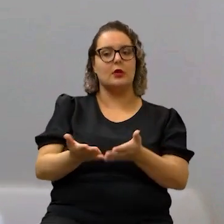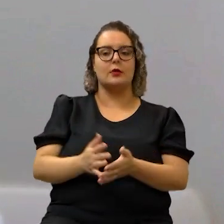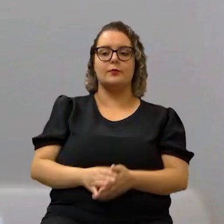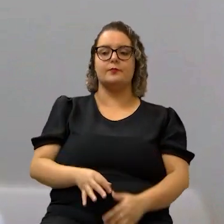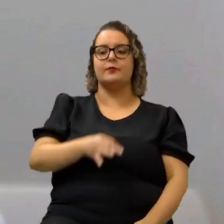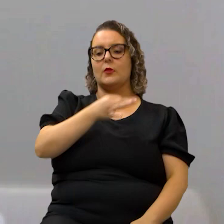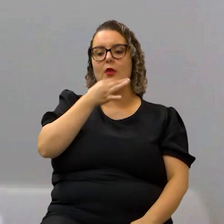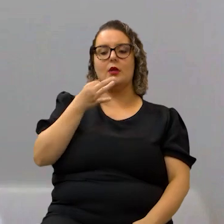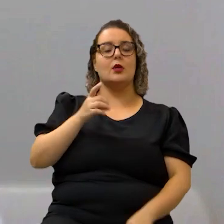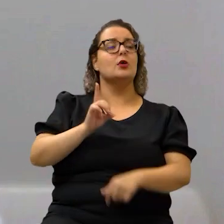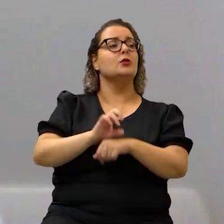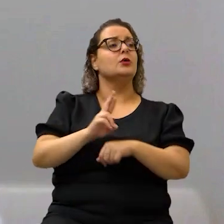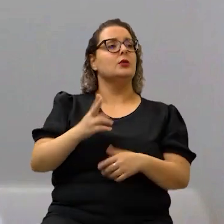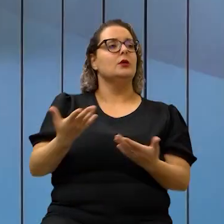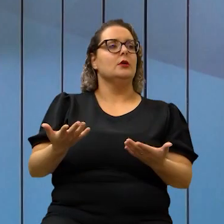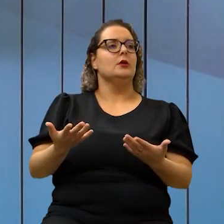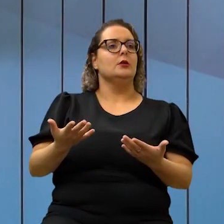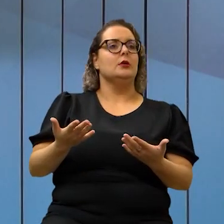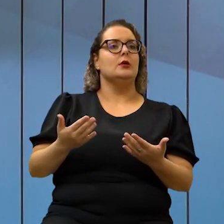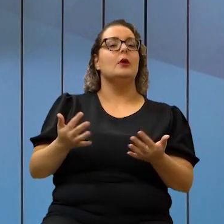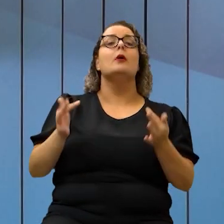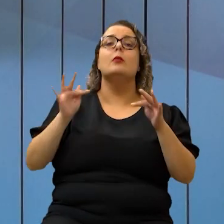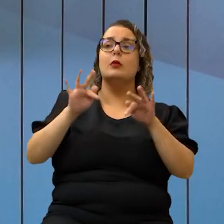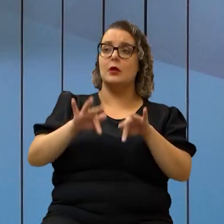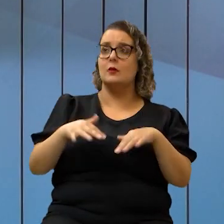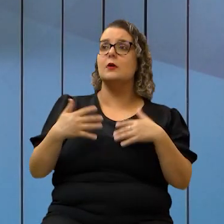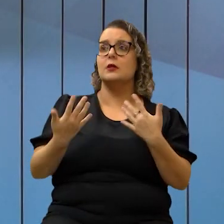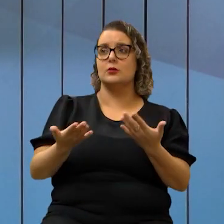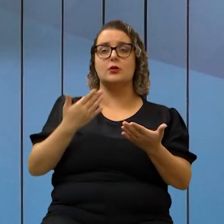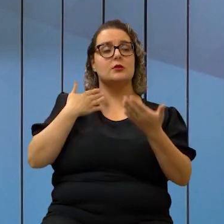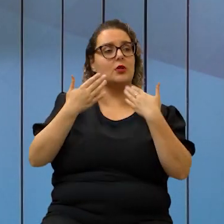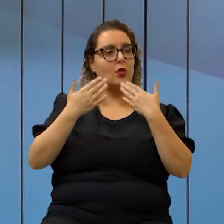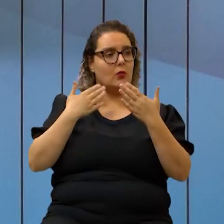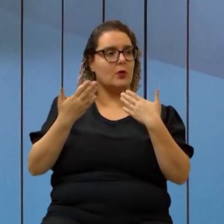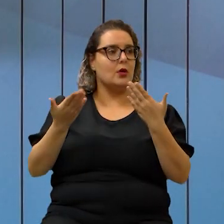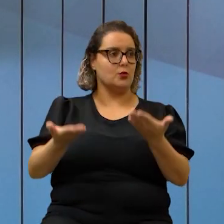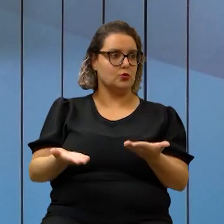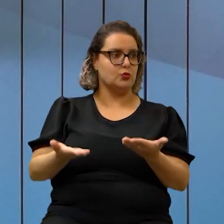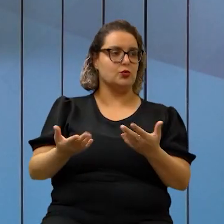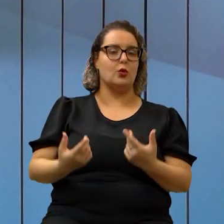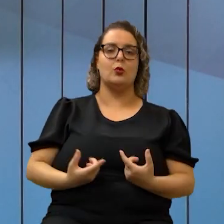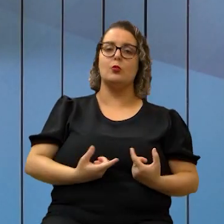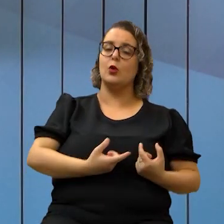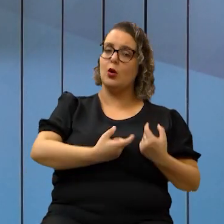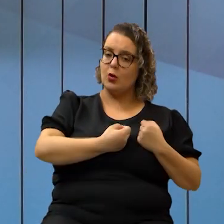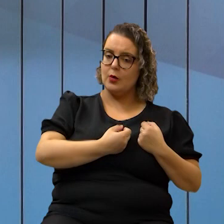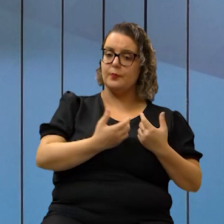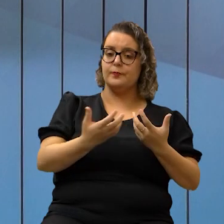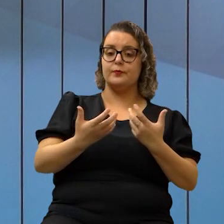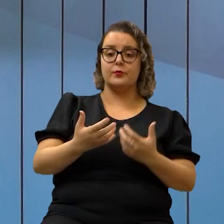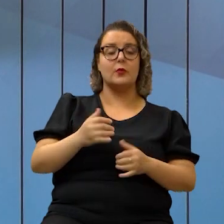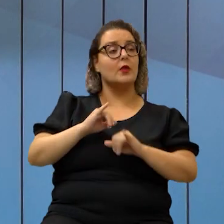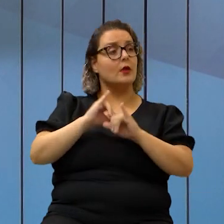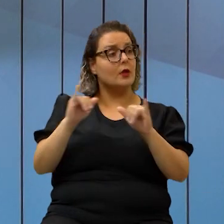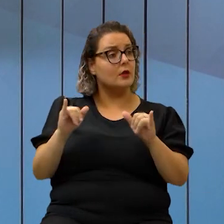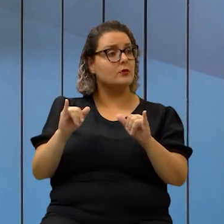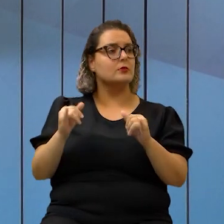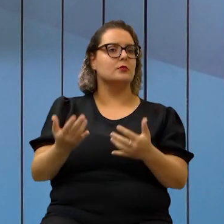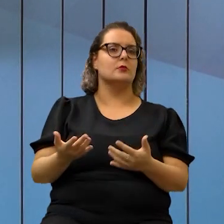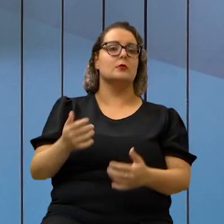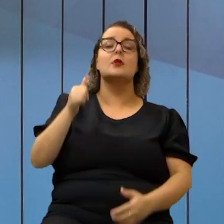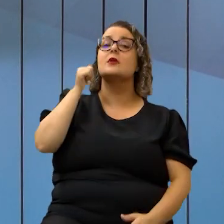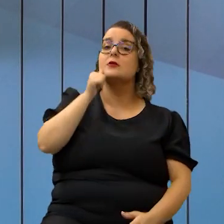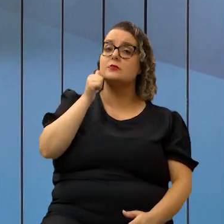cuidado. Tá, joia. Doutora, agora para a gente aí encerrar, né, nossa conversa aqui sobre o câncer de mama, eu queria que